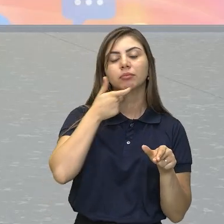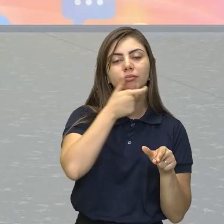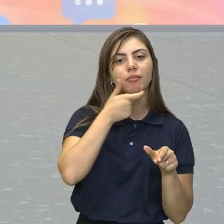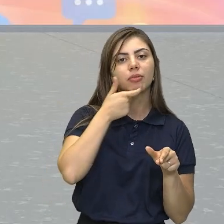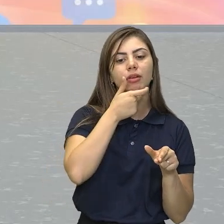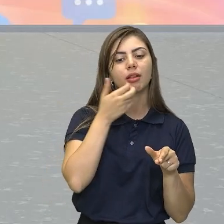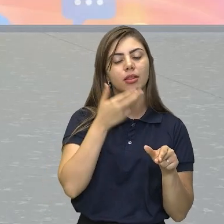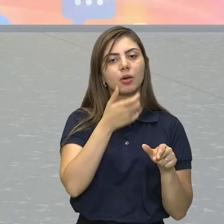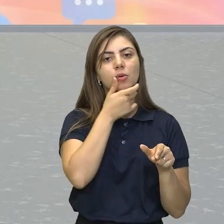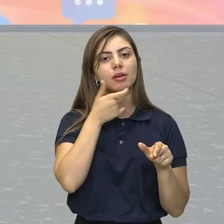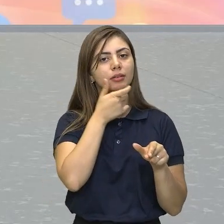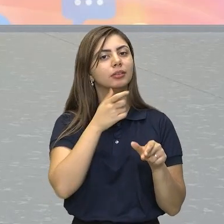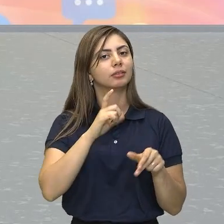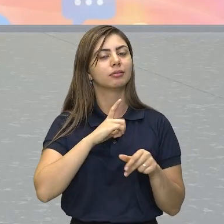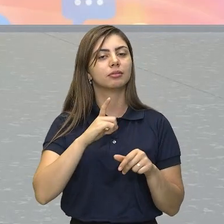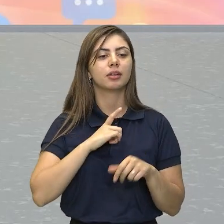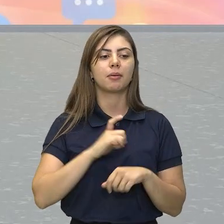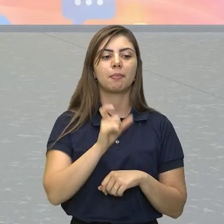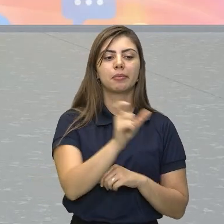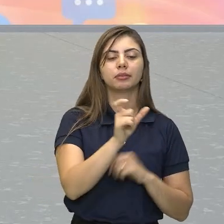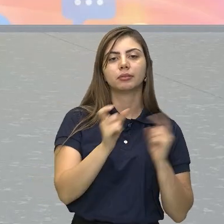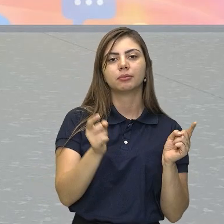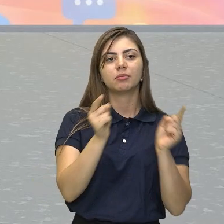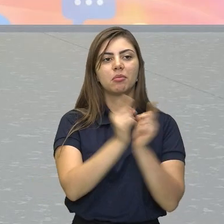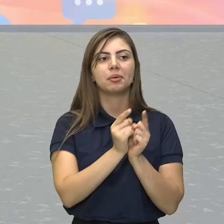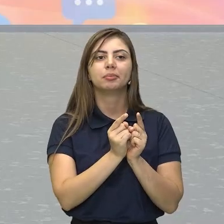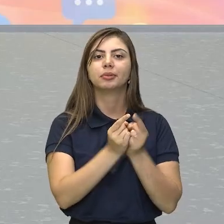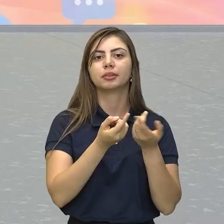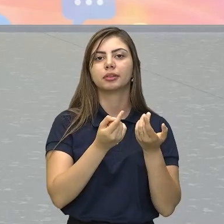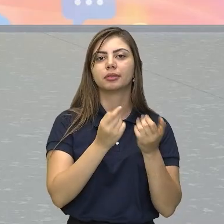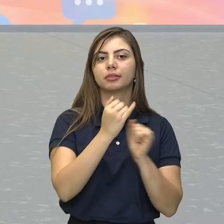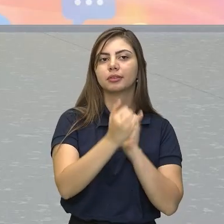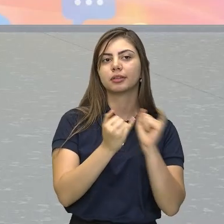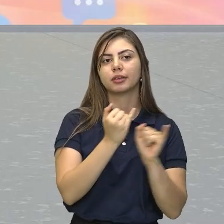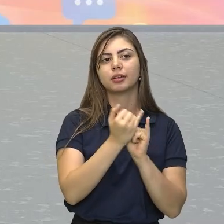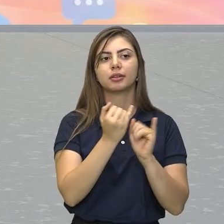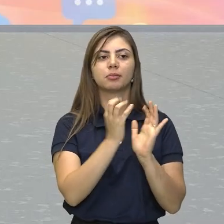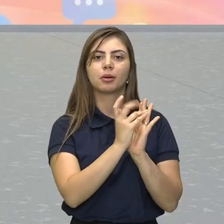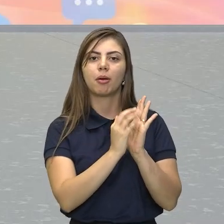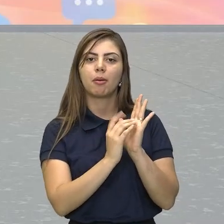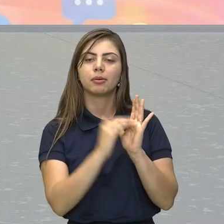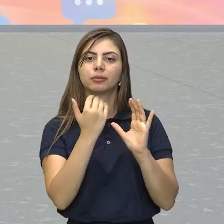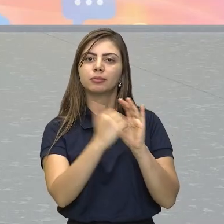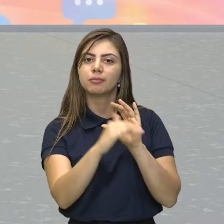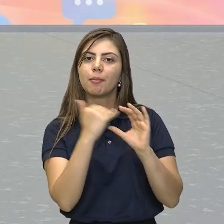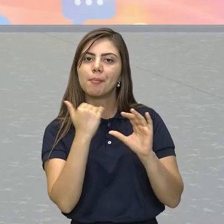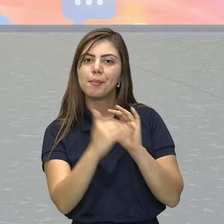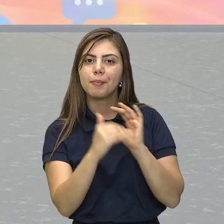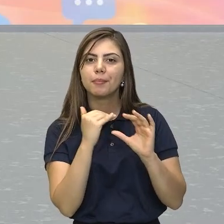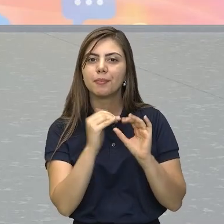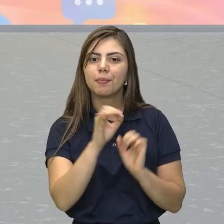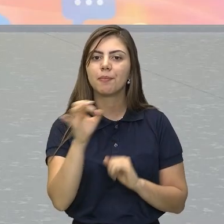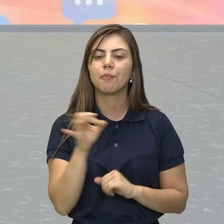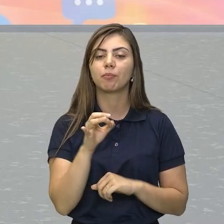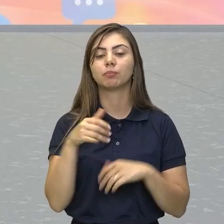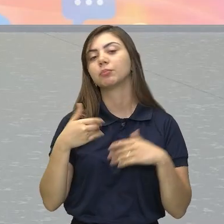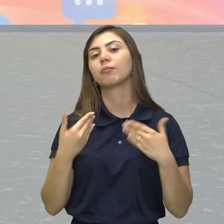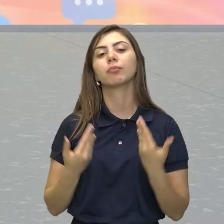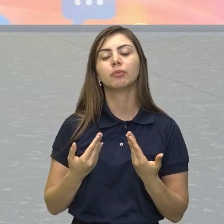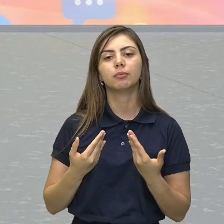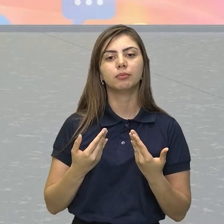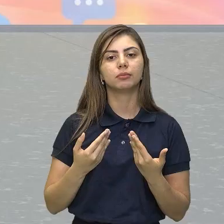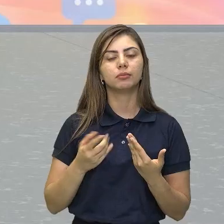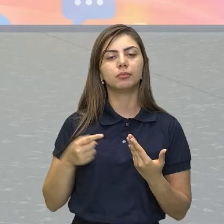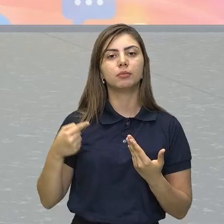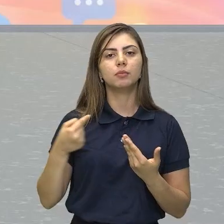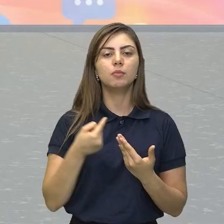também acontece. Então, a maneira como nós nos comunicamos nesses ambientes digitais,